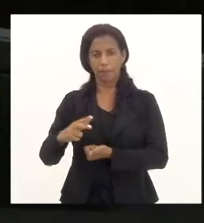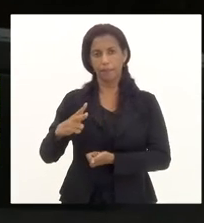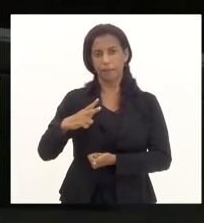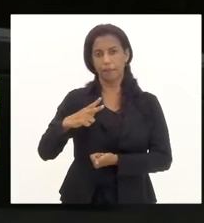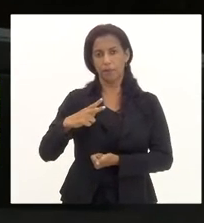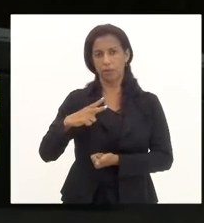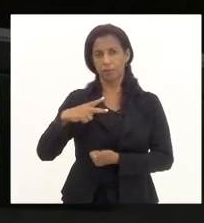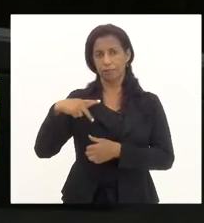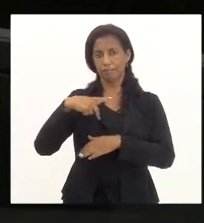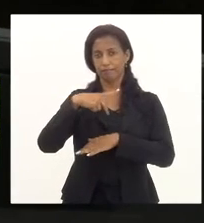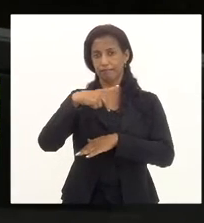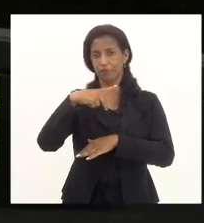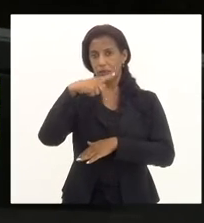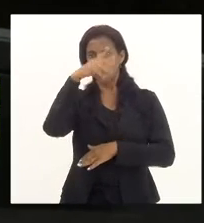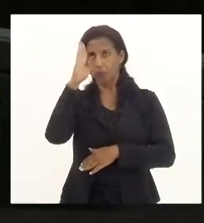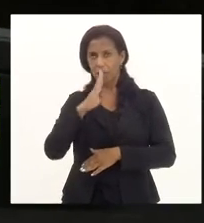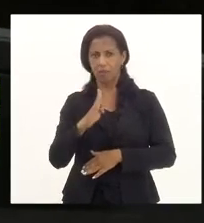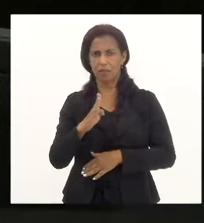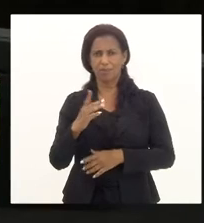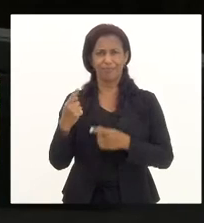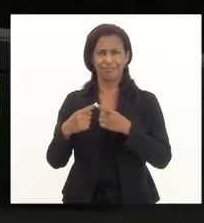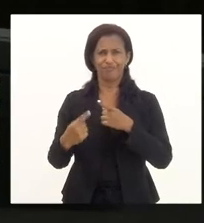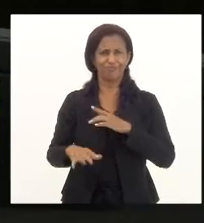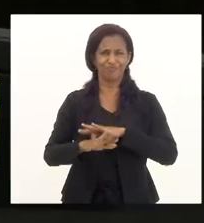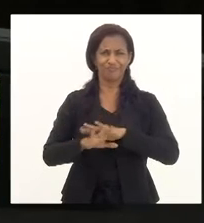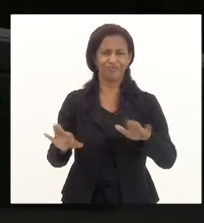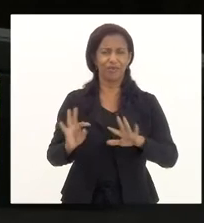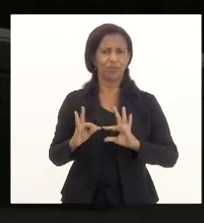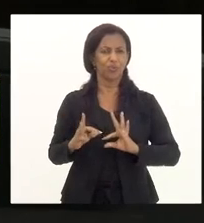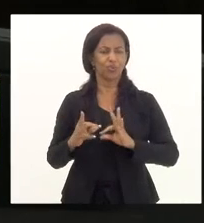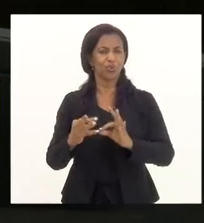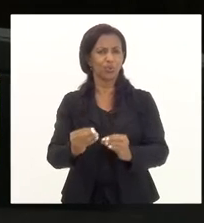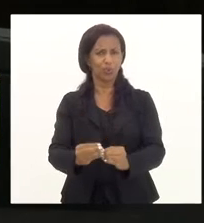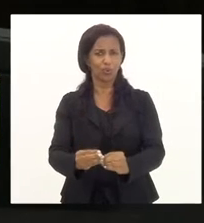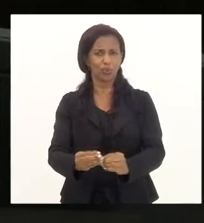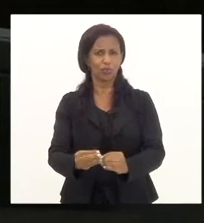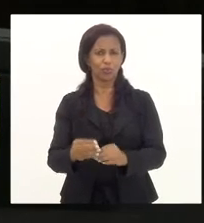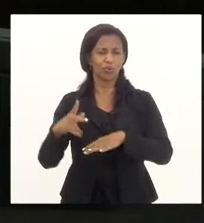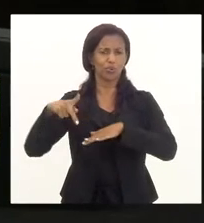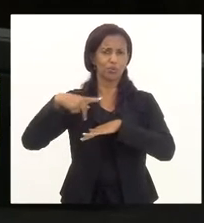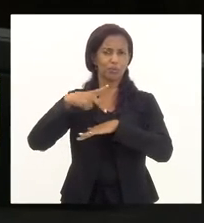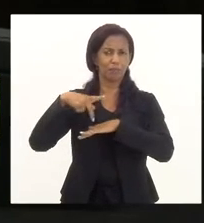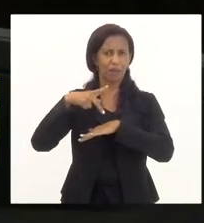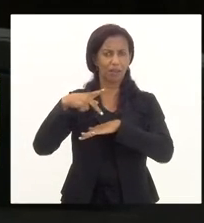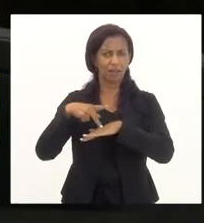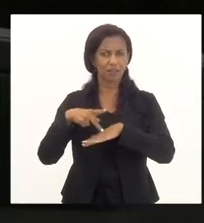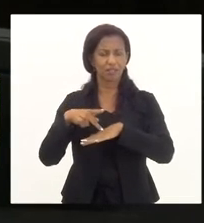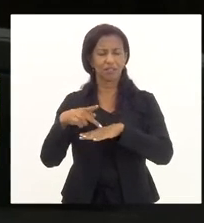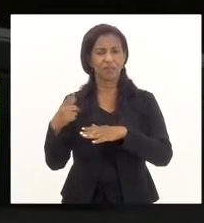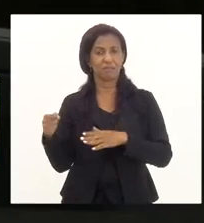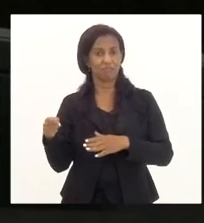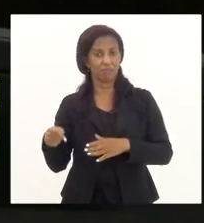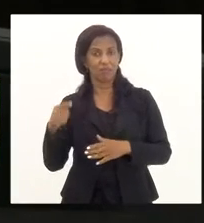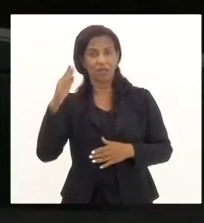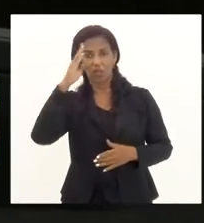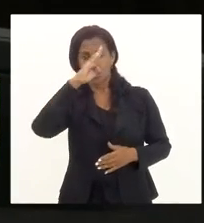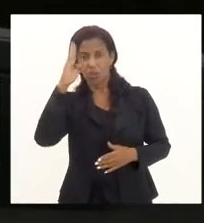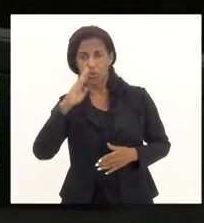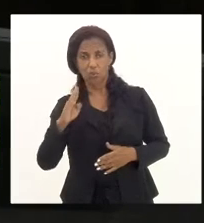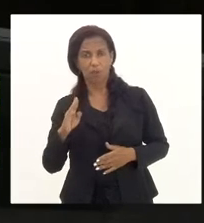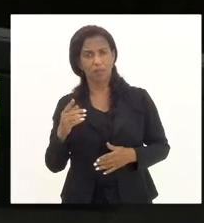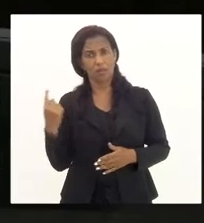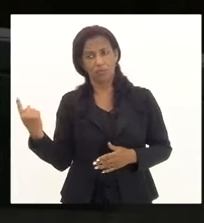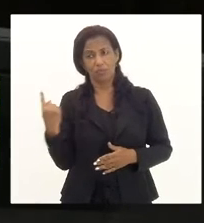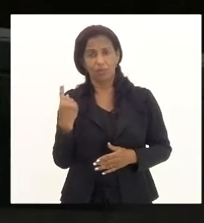não deram certo em todos os países e o Brasil não